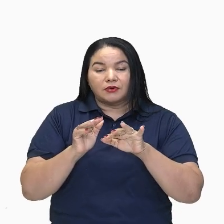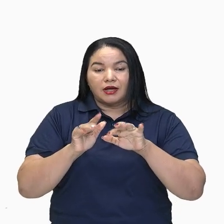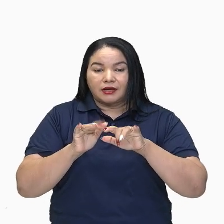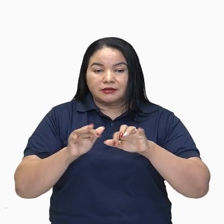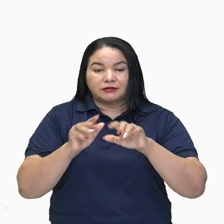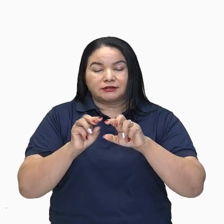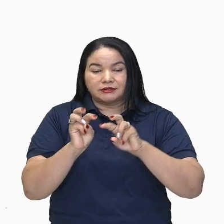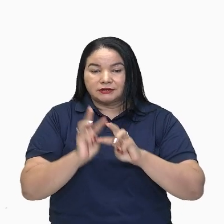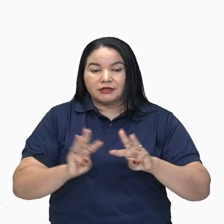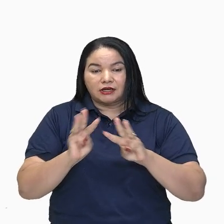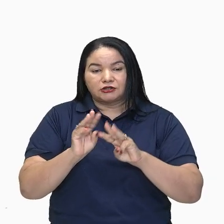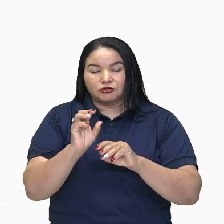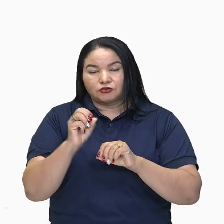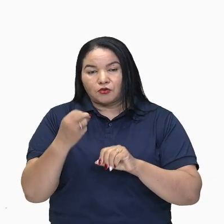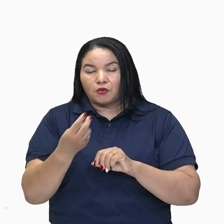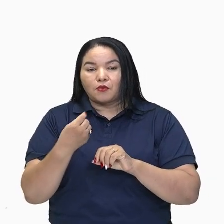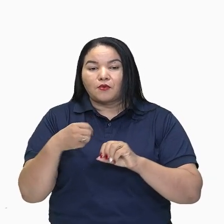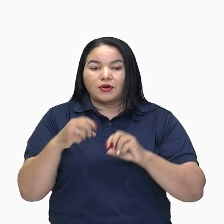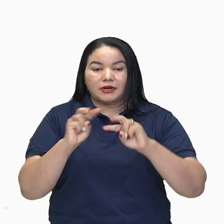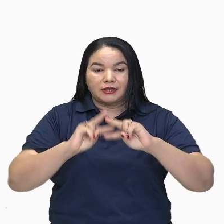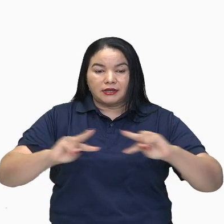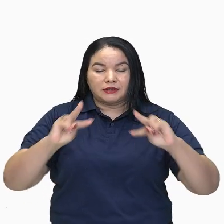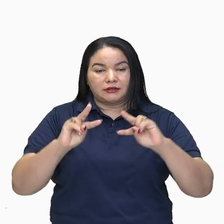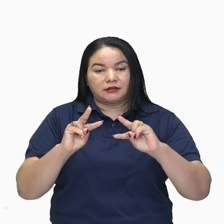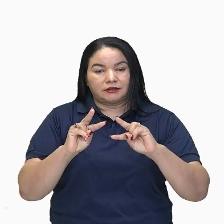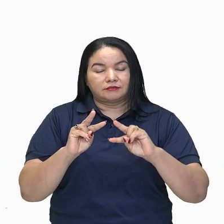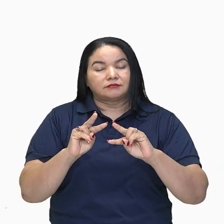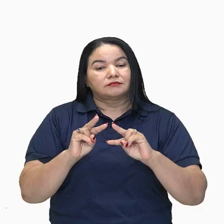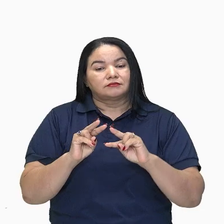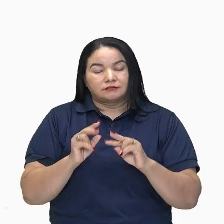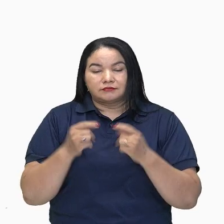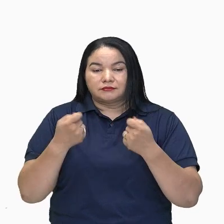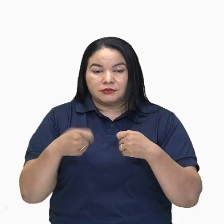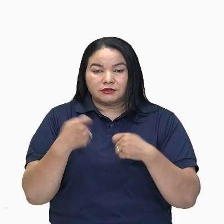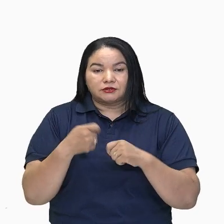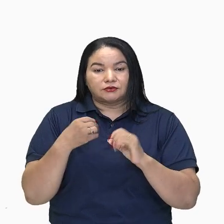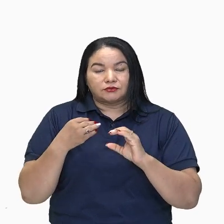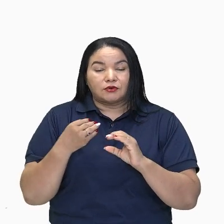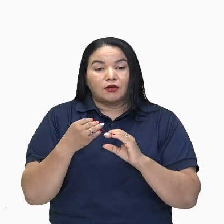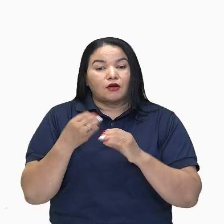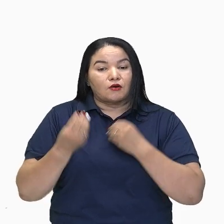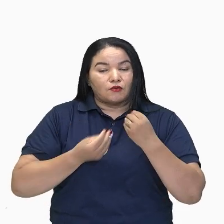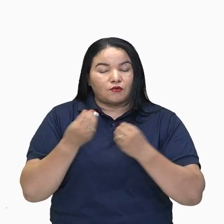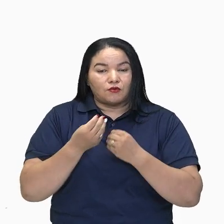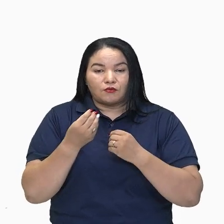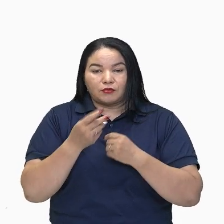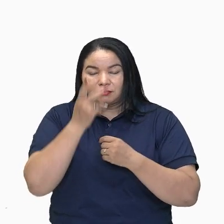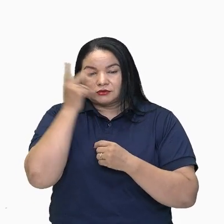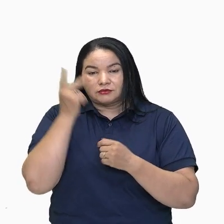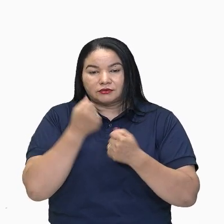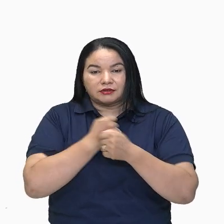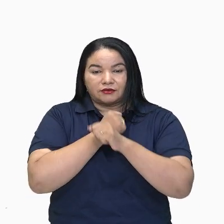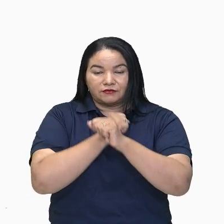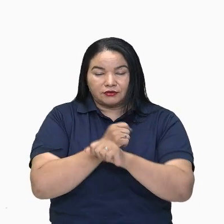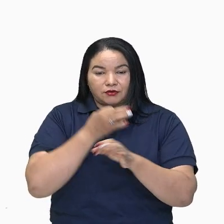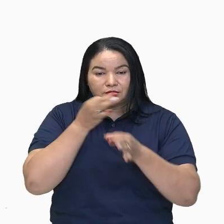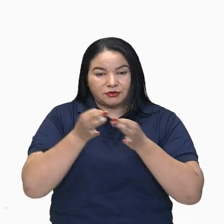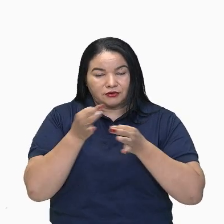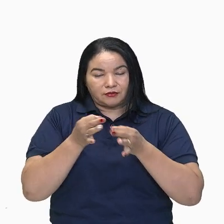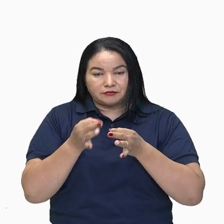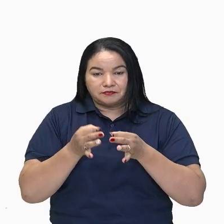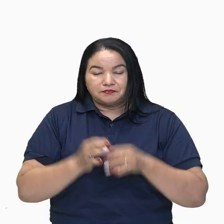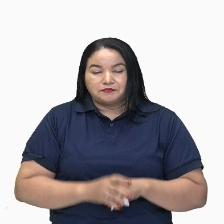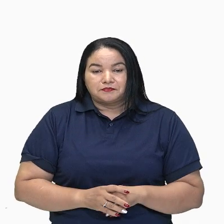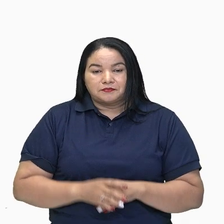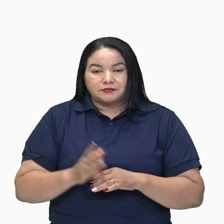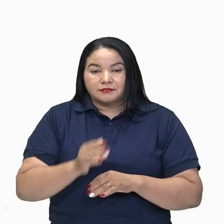links suspeitos. Em relação a essa opinião, como alguém poderia defender essa opinião? Poderia utilizar esse argumento aí que está